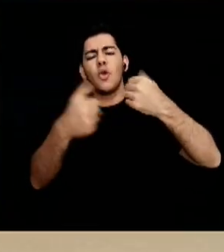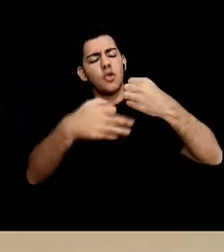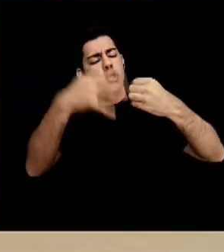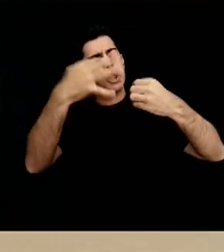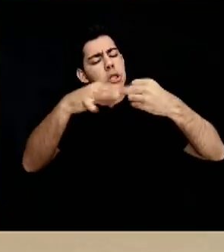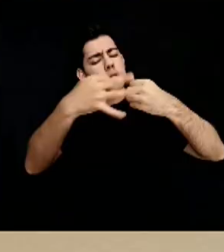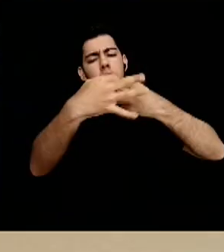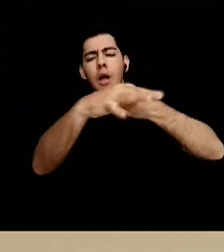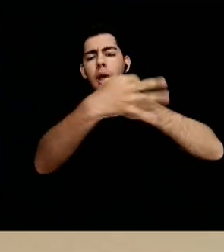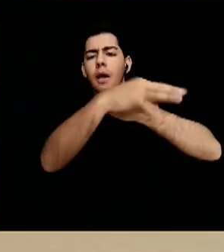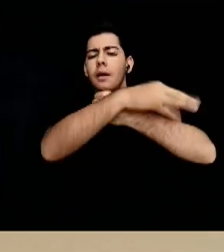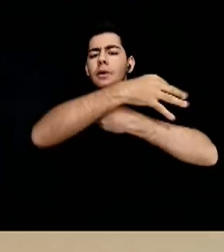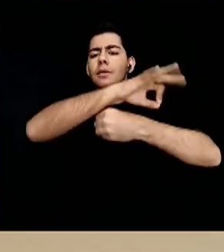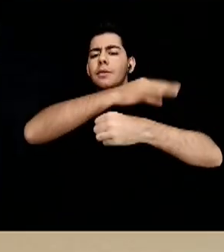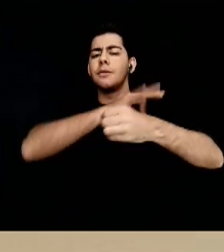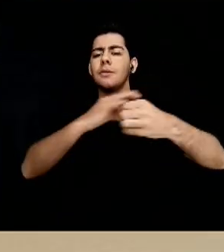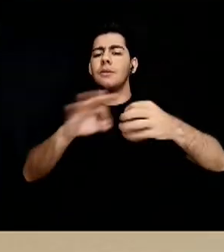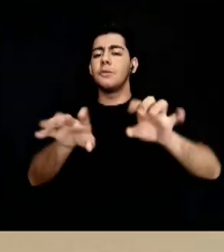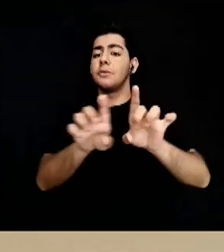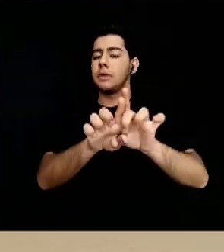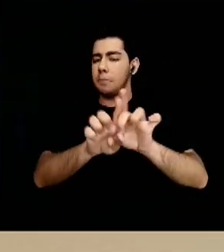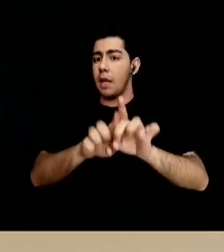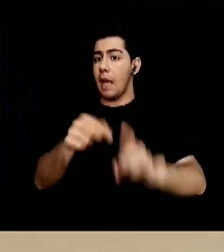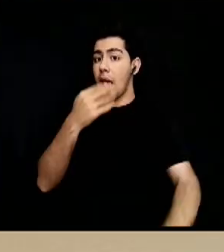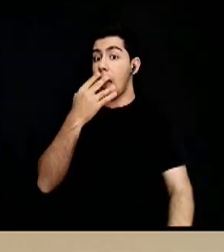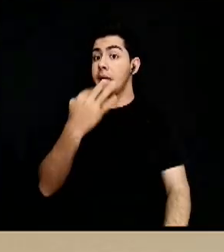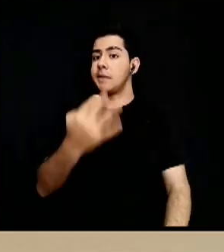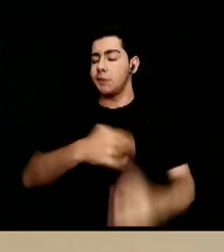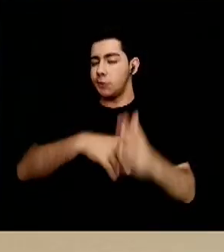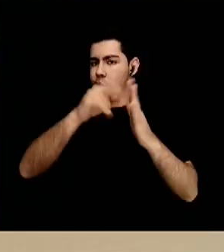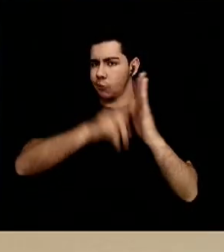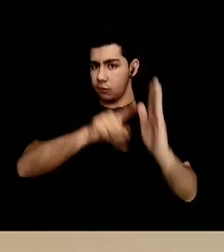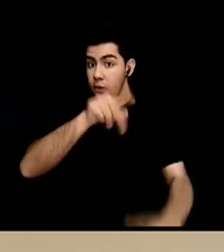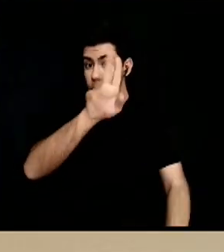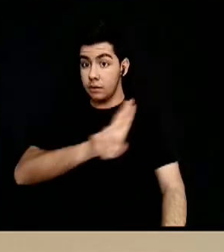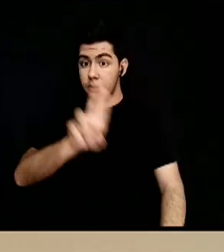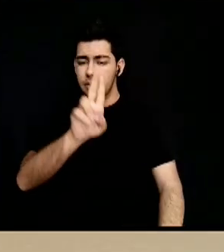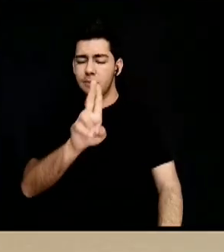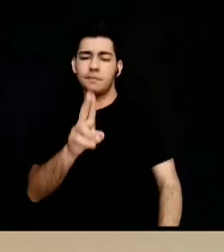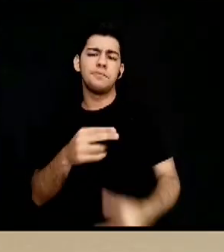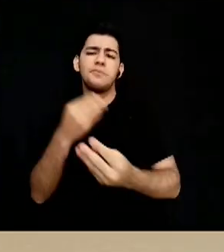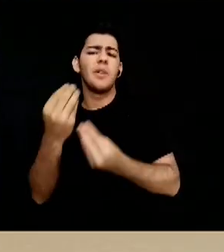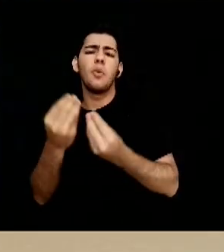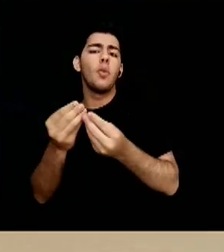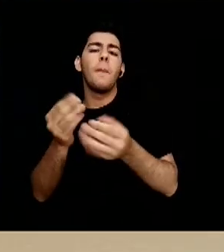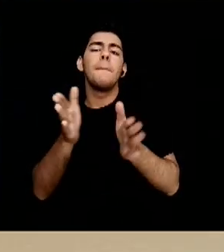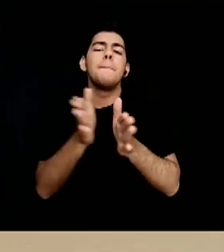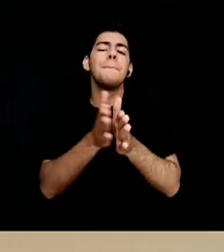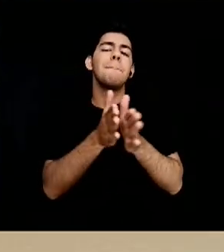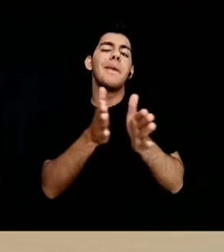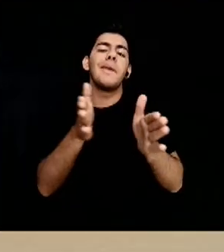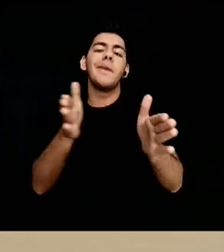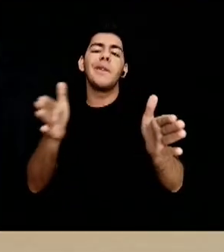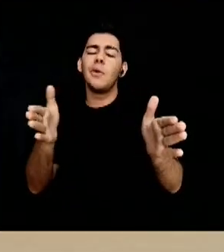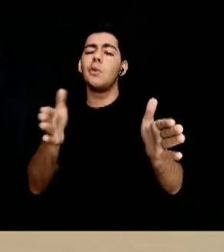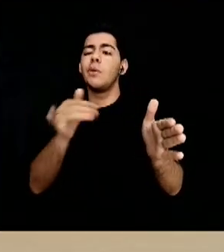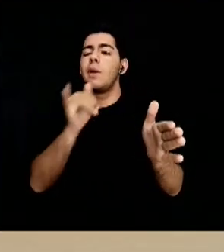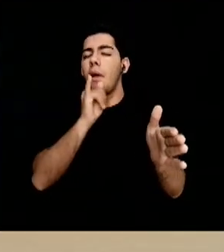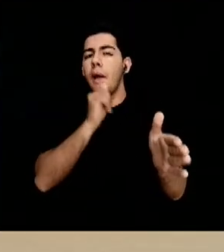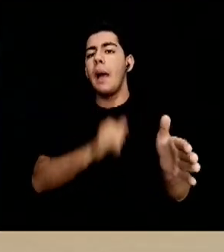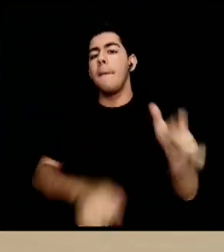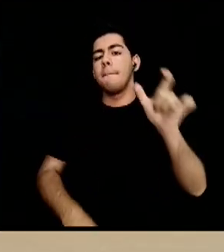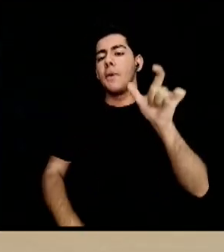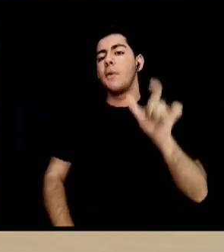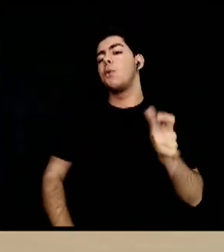tinta que você está usando, como que é a durabilidade dela no tempo? Se a pessoa quer fazer em casa, por